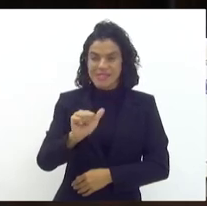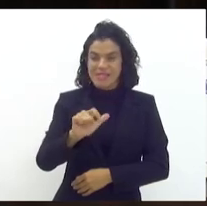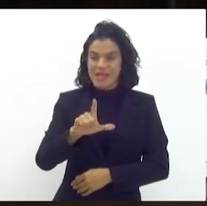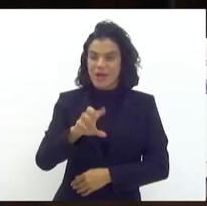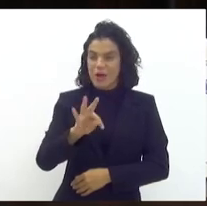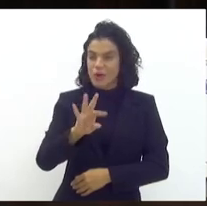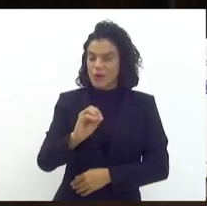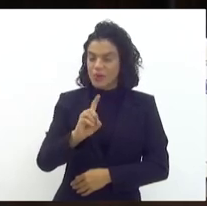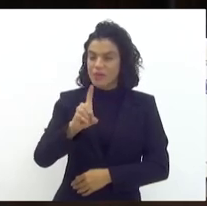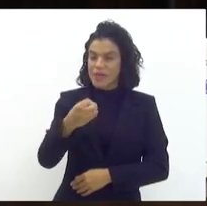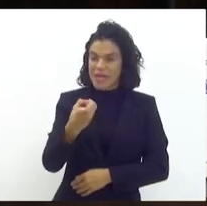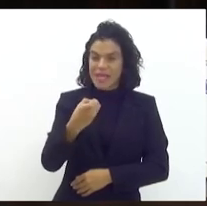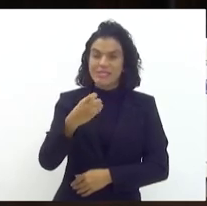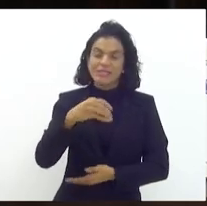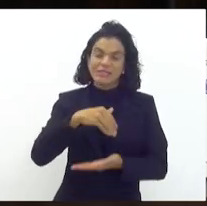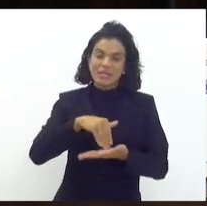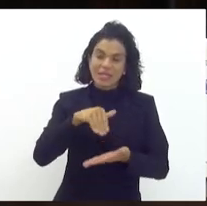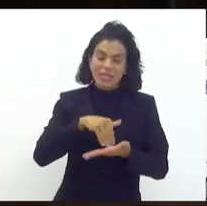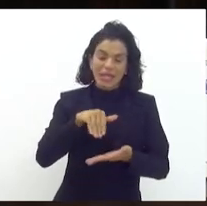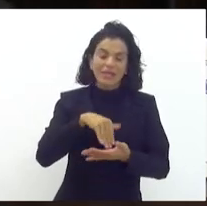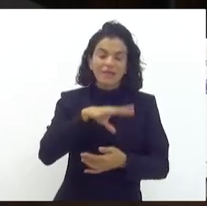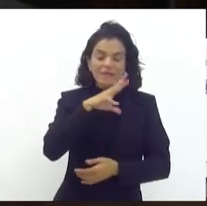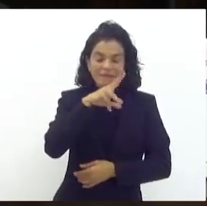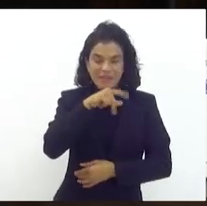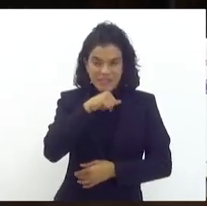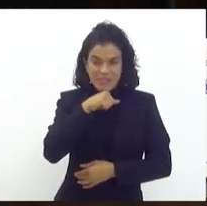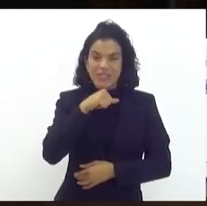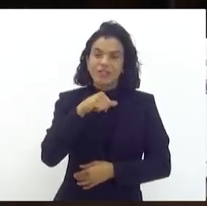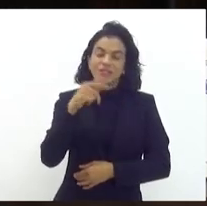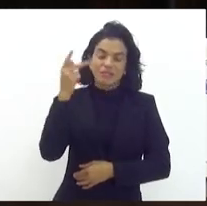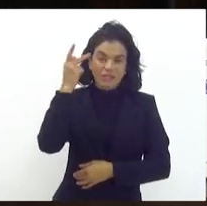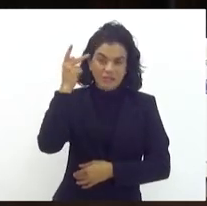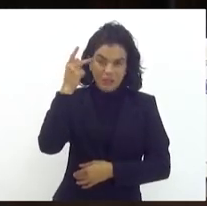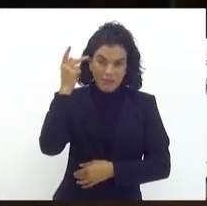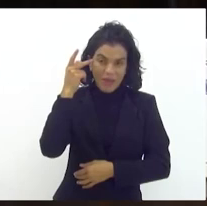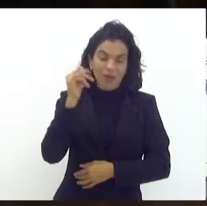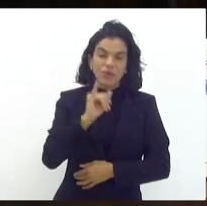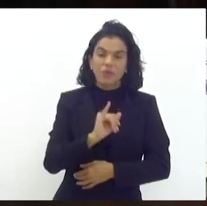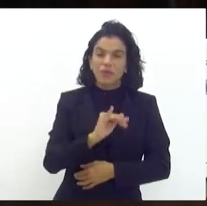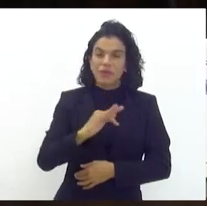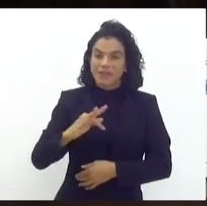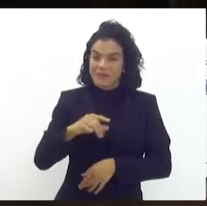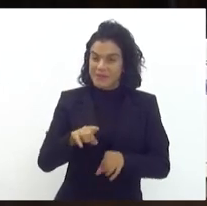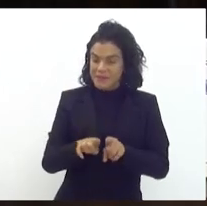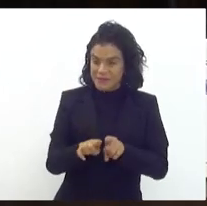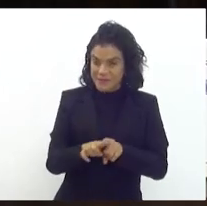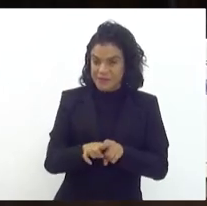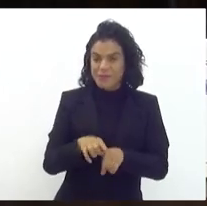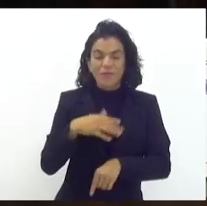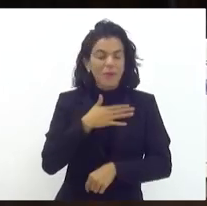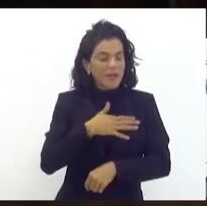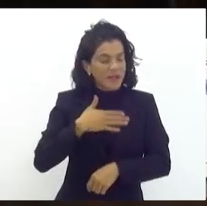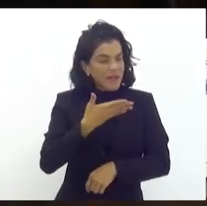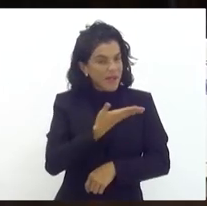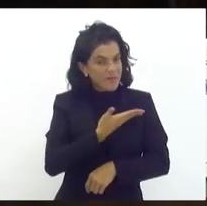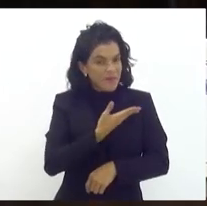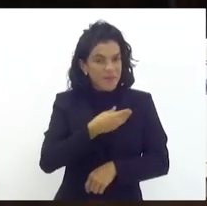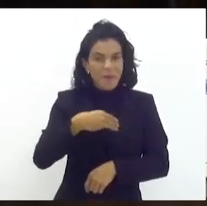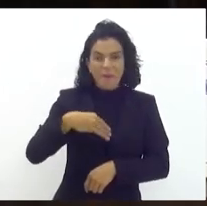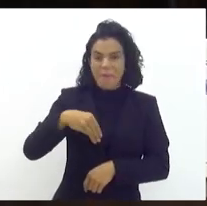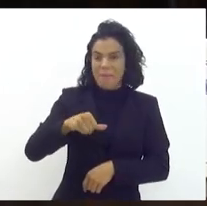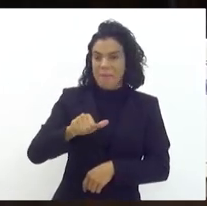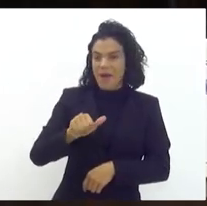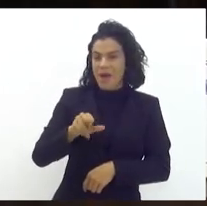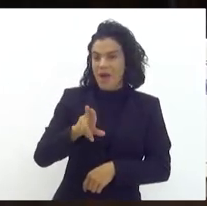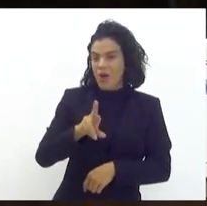foi secretário de Fazenda de São Paulo foi do IFF também fiscal independente meu querido amigo Mauro Osório também